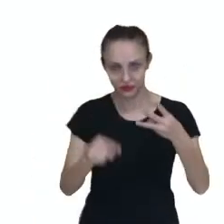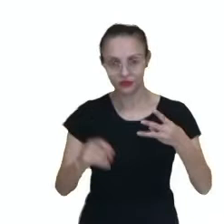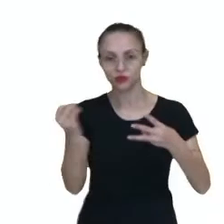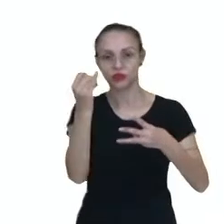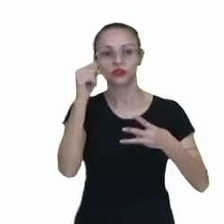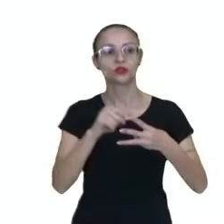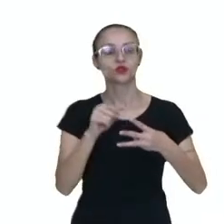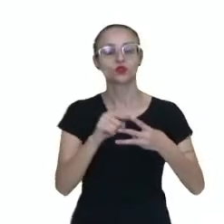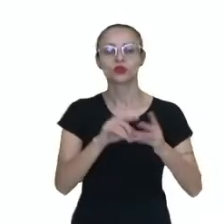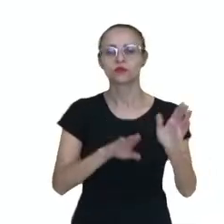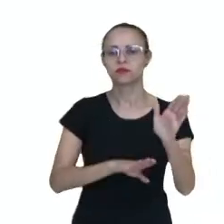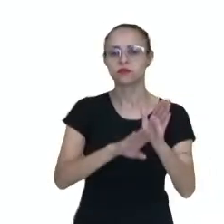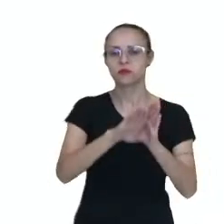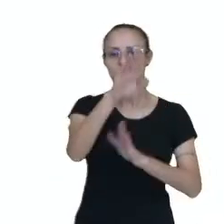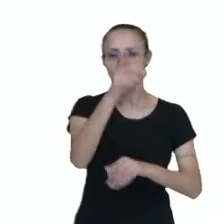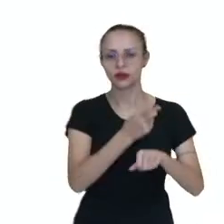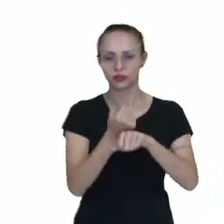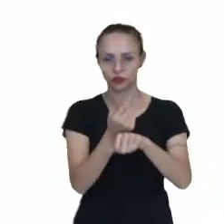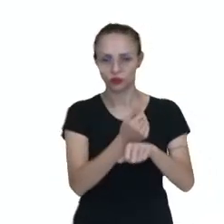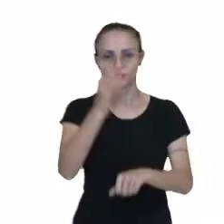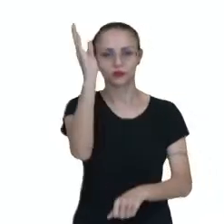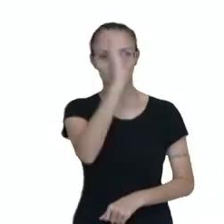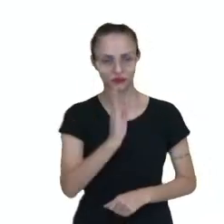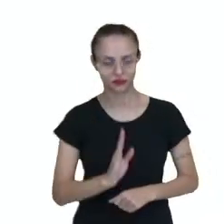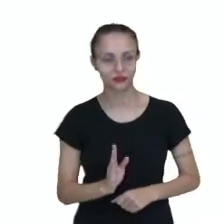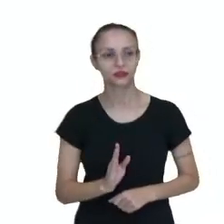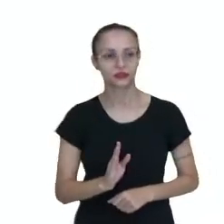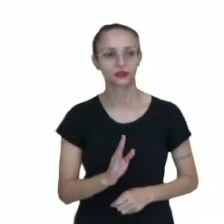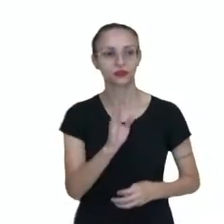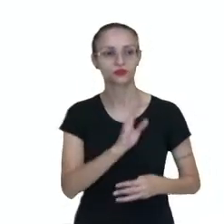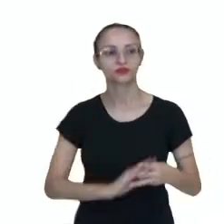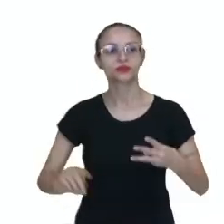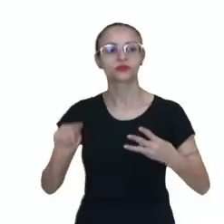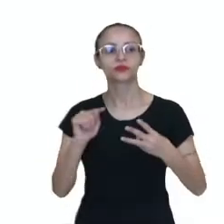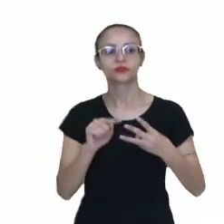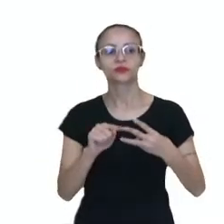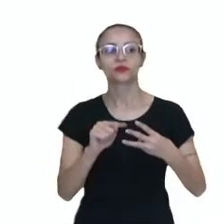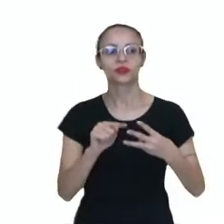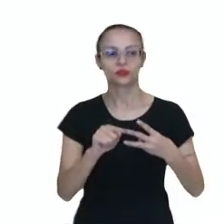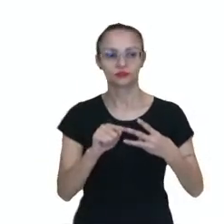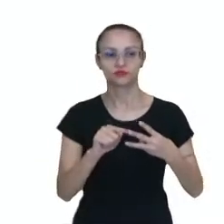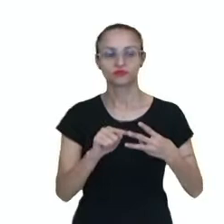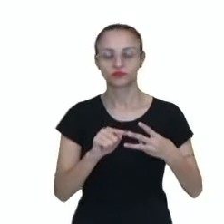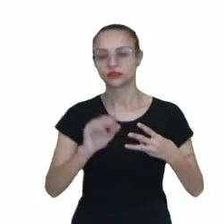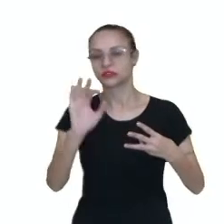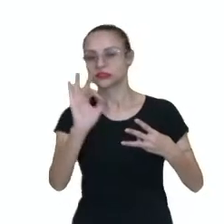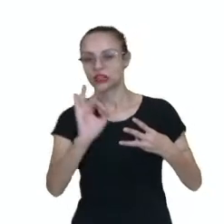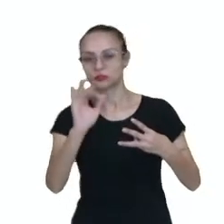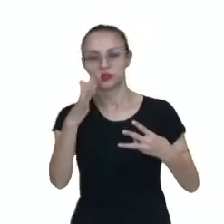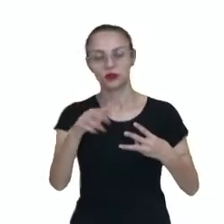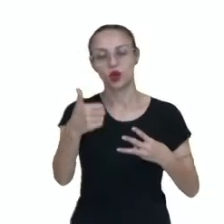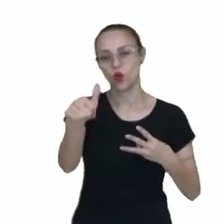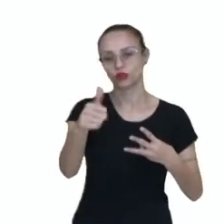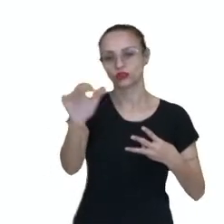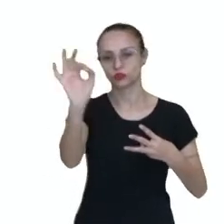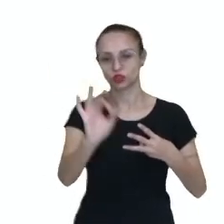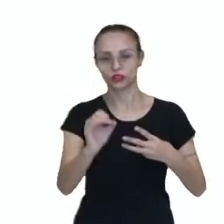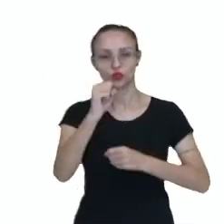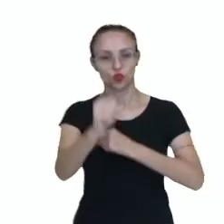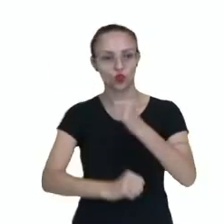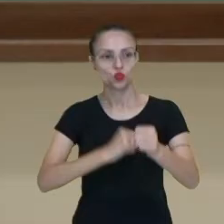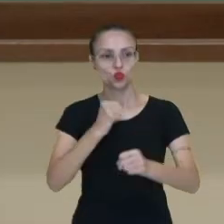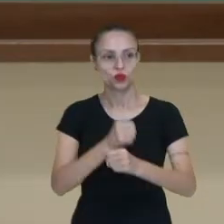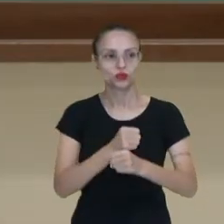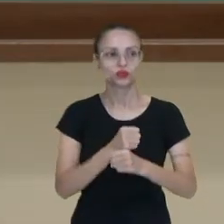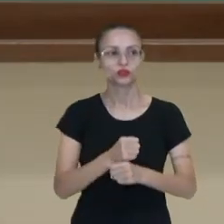O crescimento da economia brasileira, que foi um crescimento muito alto, a uma taxa de média de cerca de 11% ao ano,